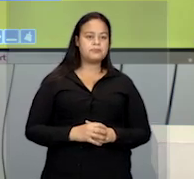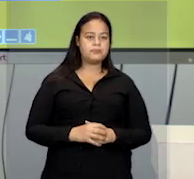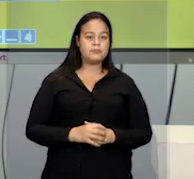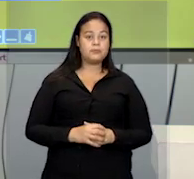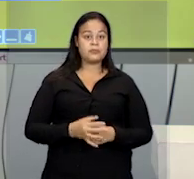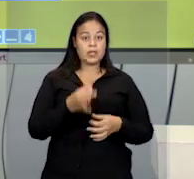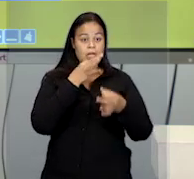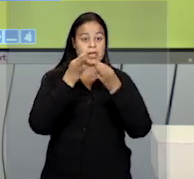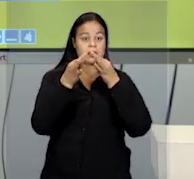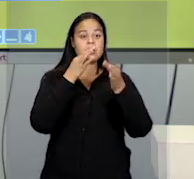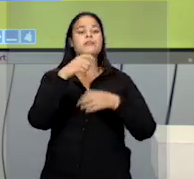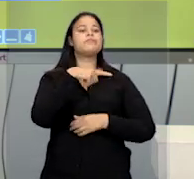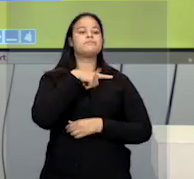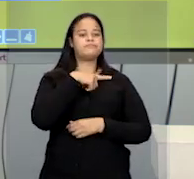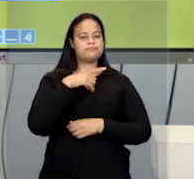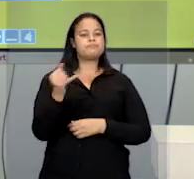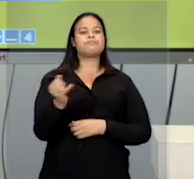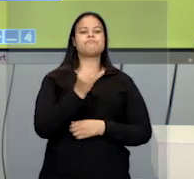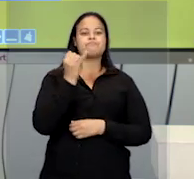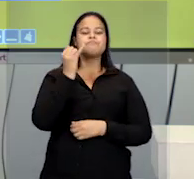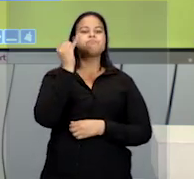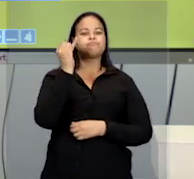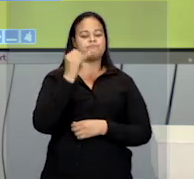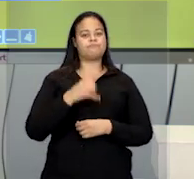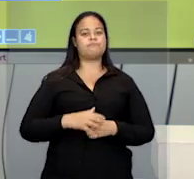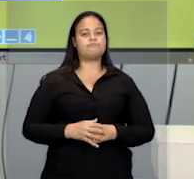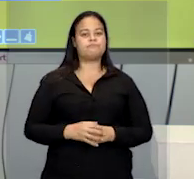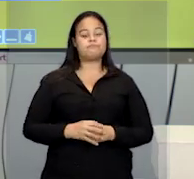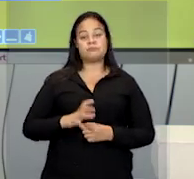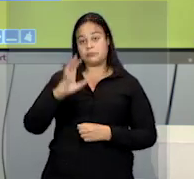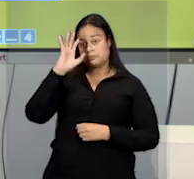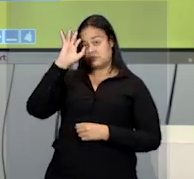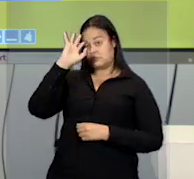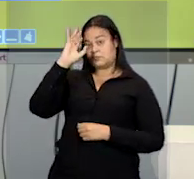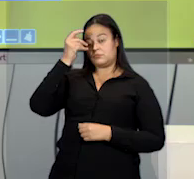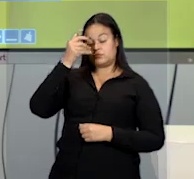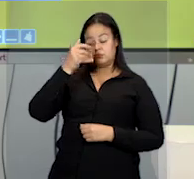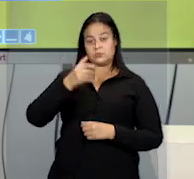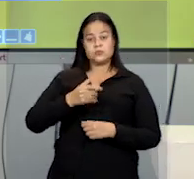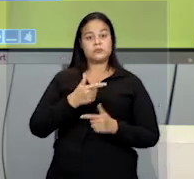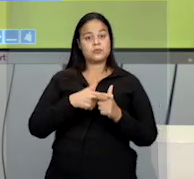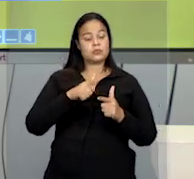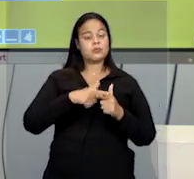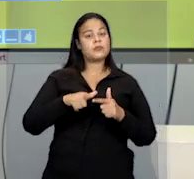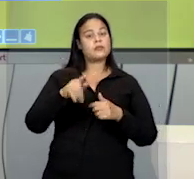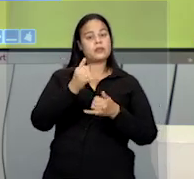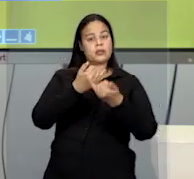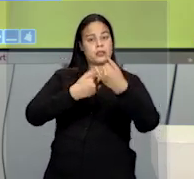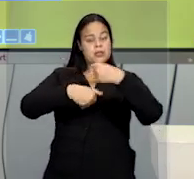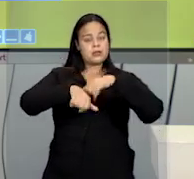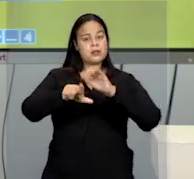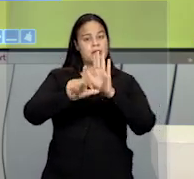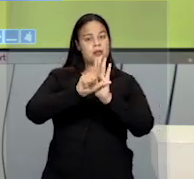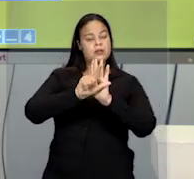Algumas dicas que são muito importantes para resolver problemas envolvendo a lei de